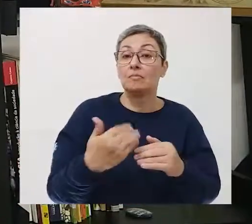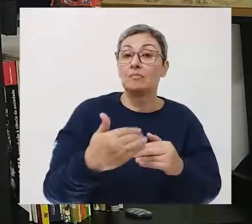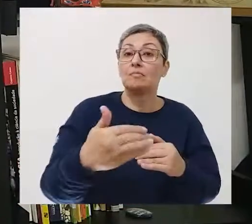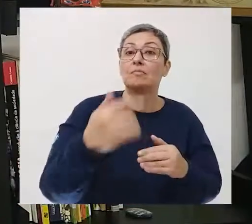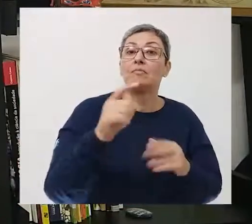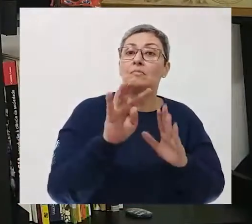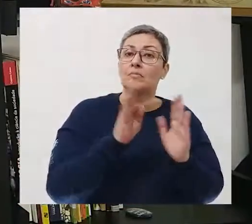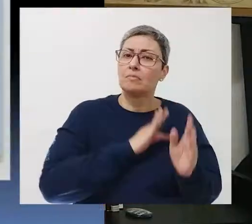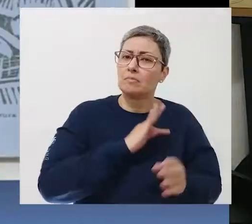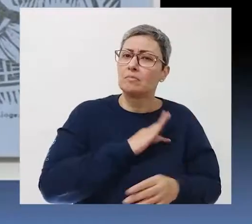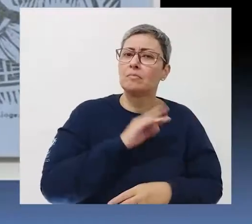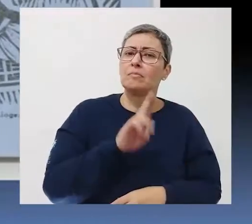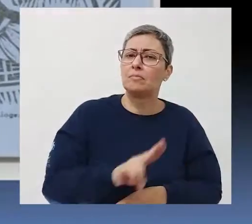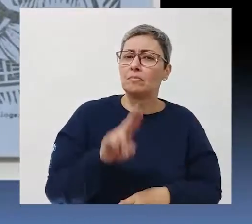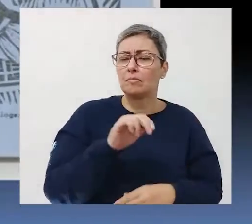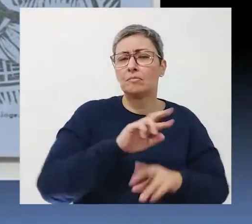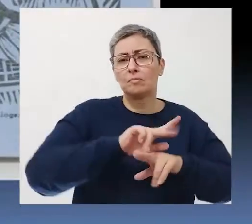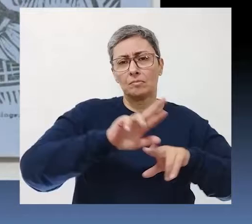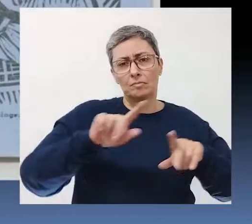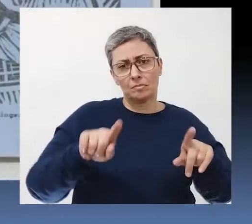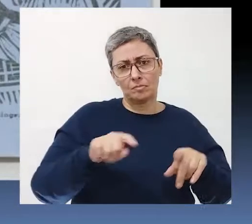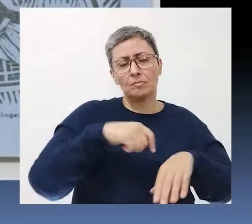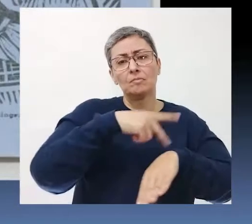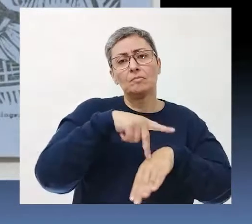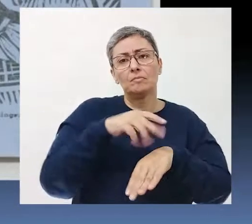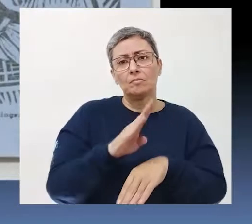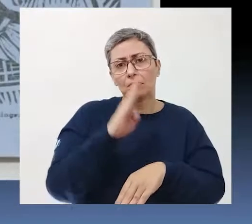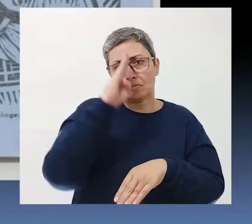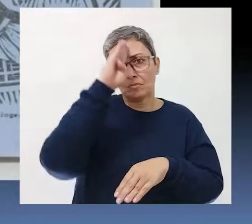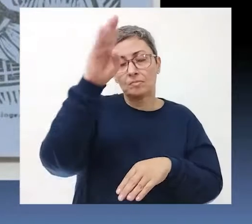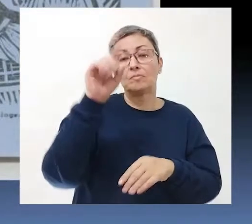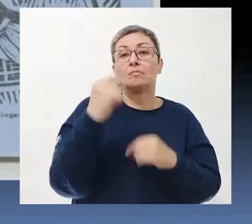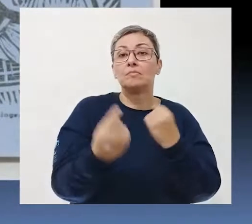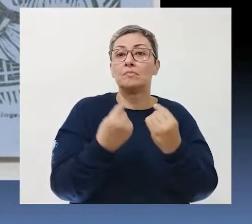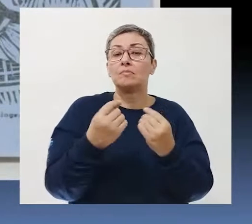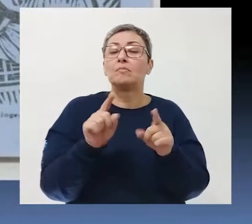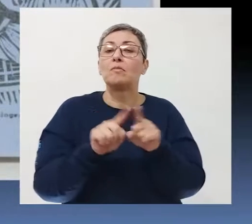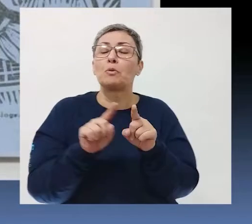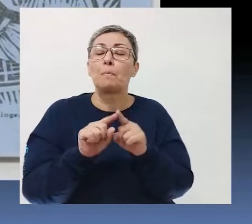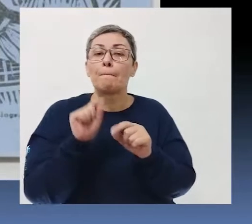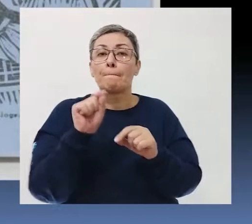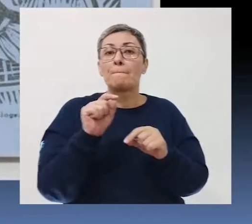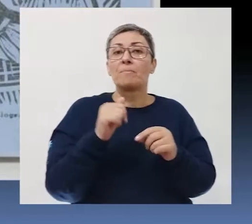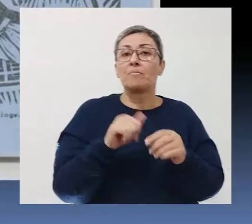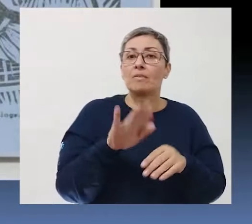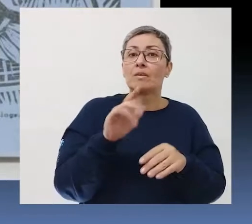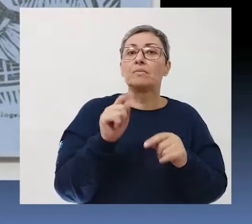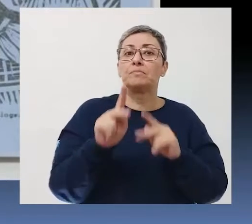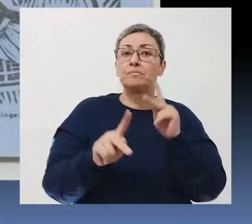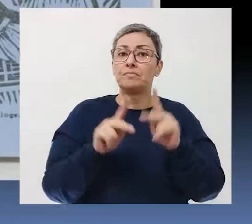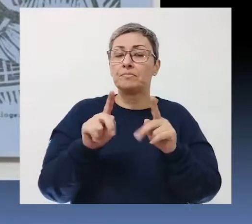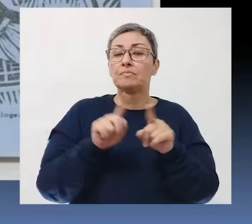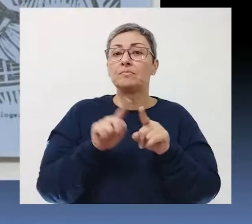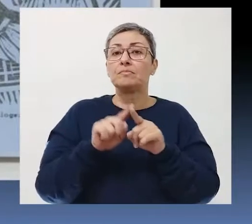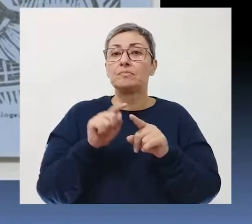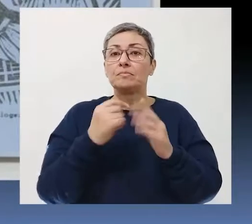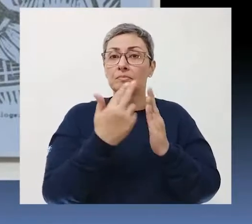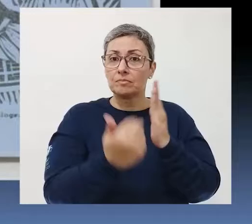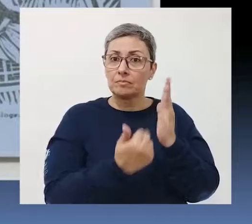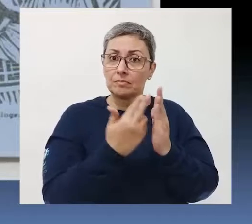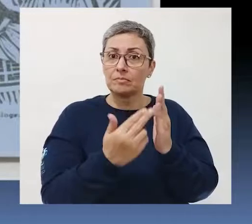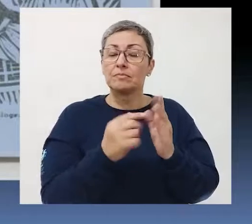muito utilizada em diversos países, principalmente como uma maneira, né, que se tornou popular de fazer as